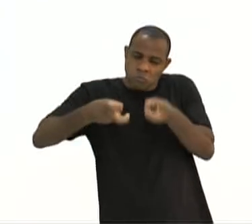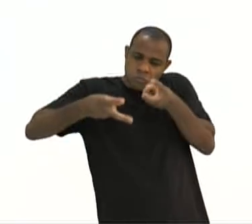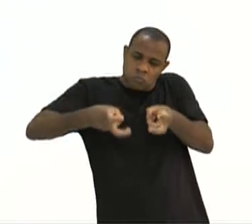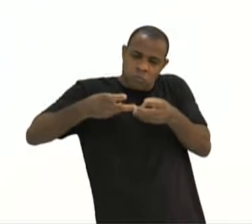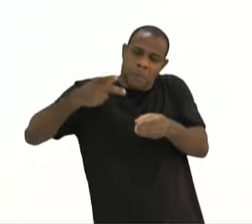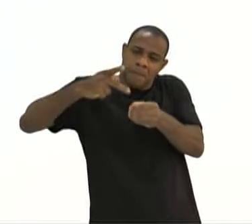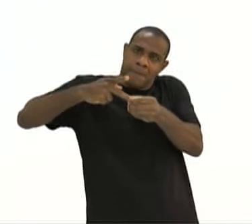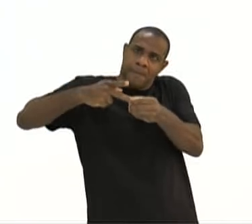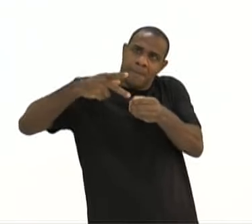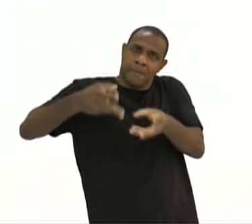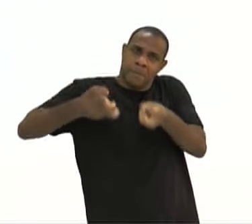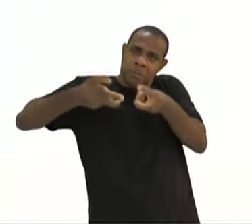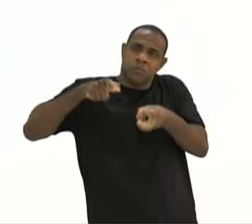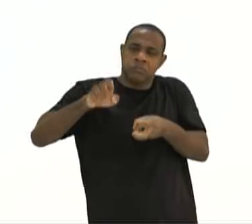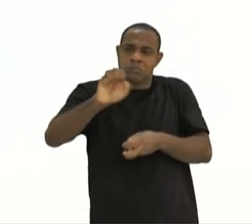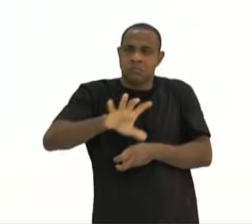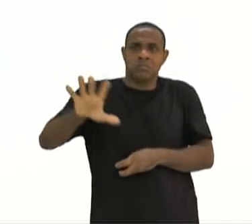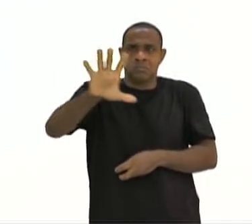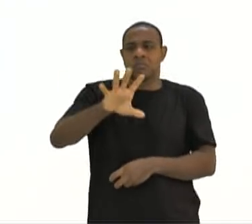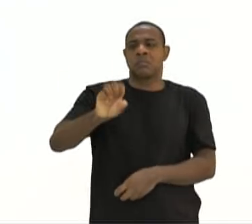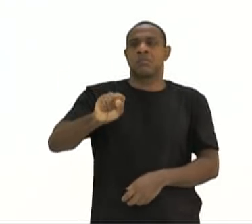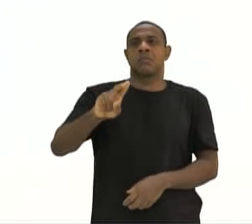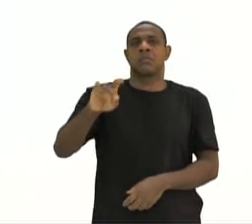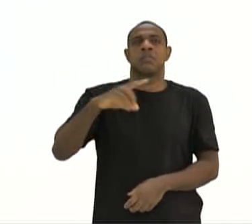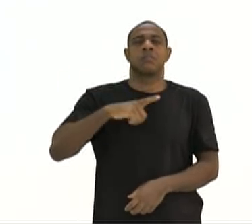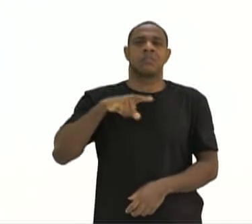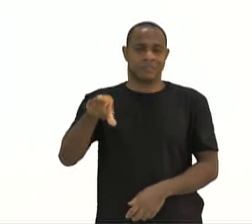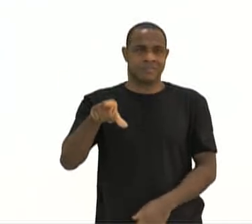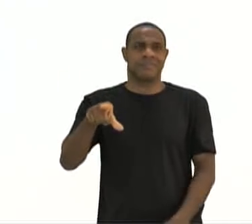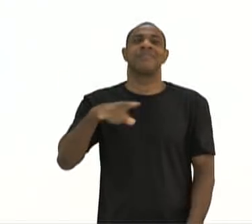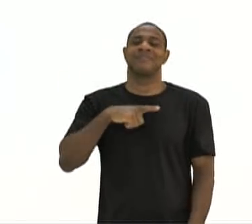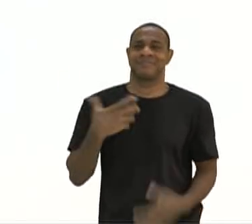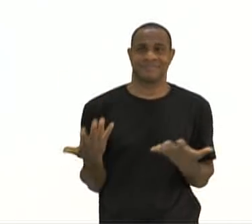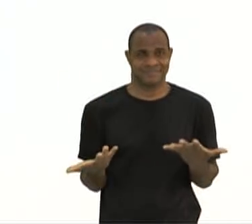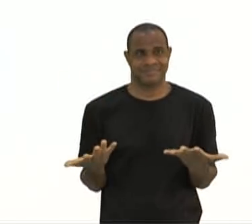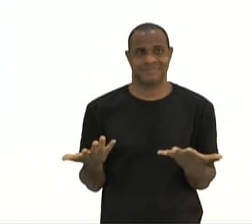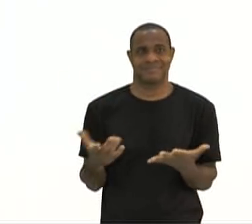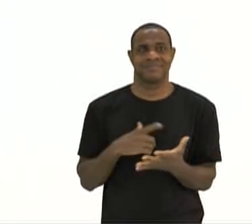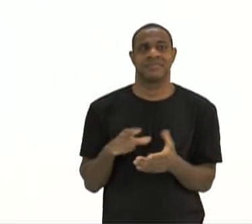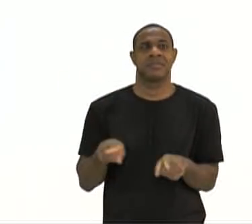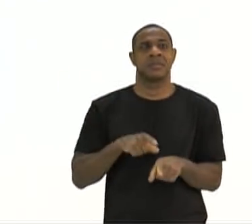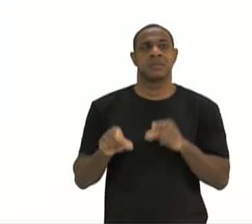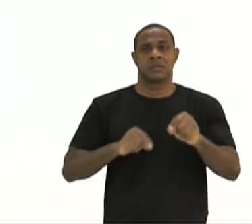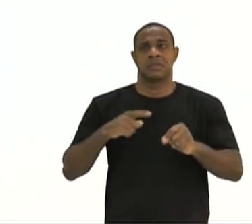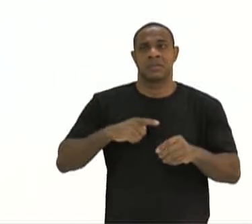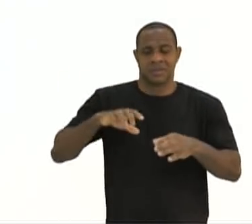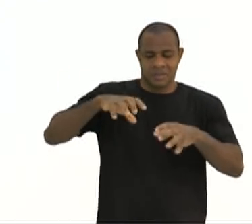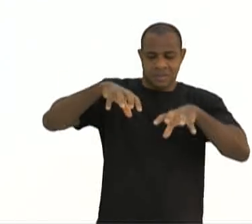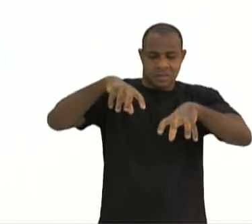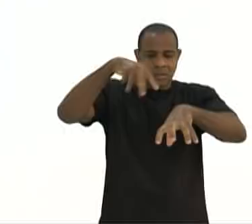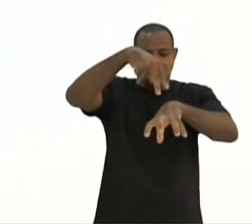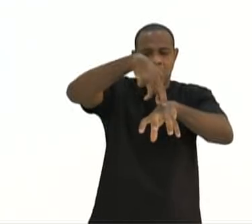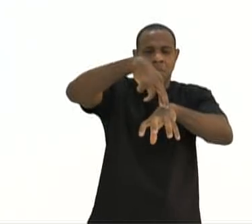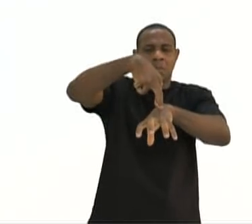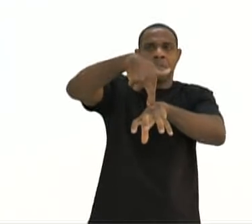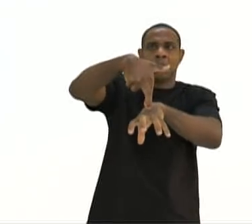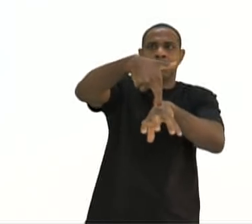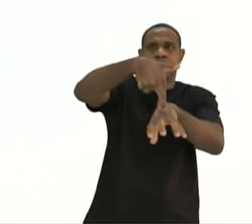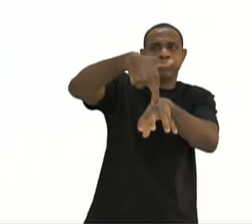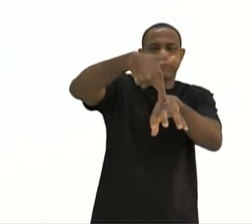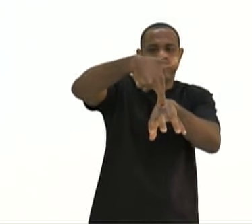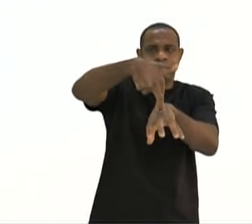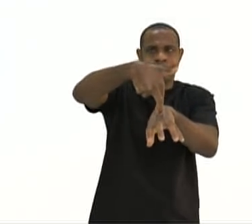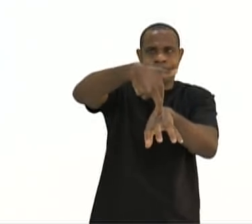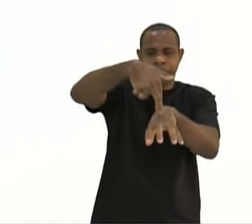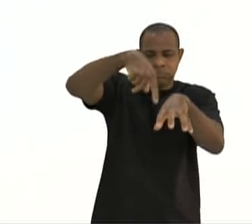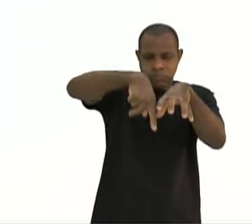estão também no sudeste e ali um destaque para o pré-sal, que é aquela camada lá no fundo do oceano que foi descoberta há um tempo atrás